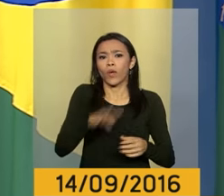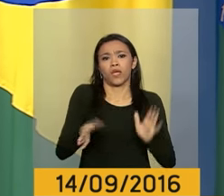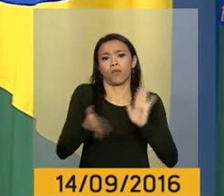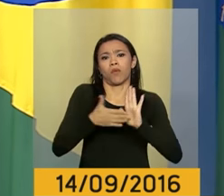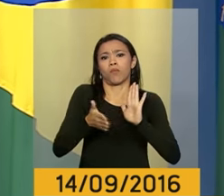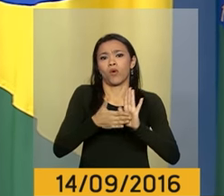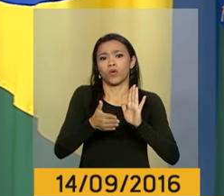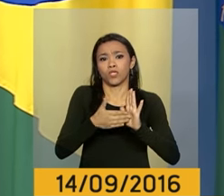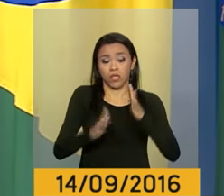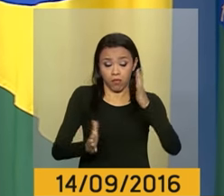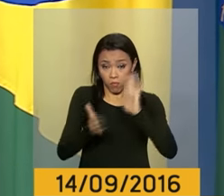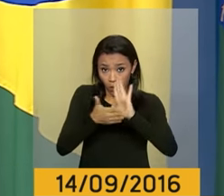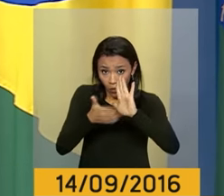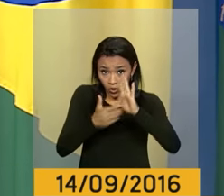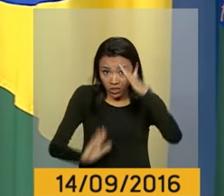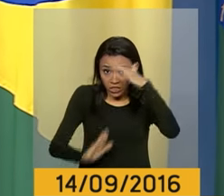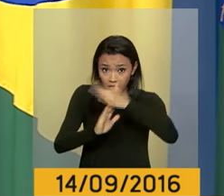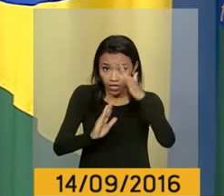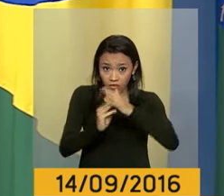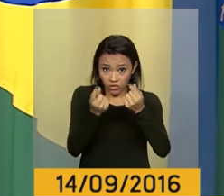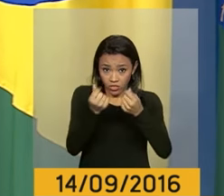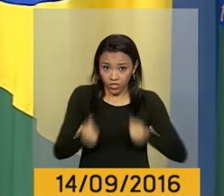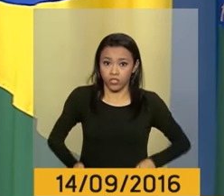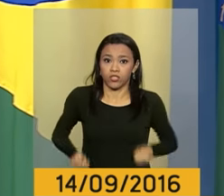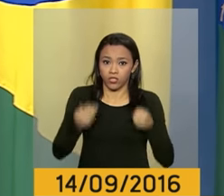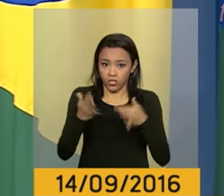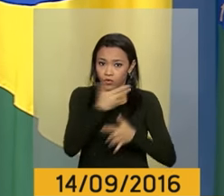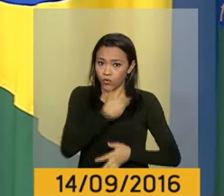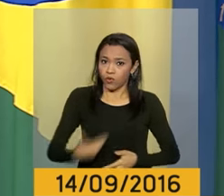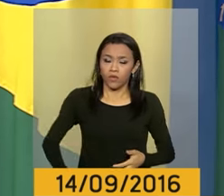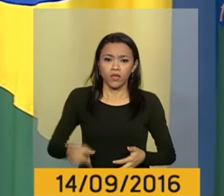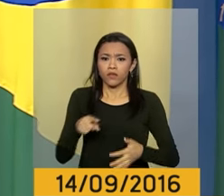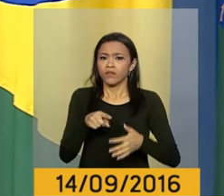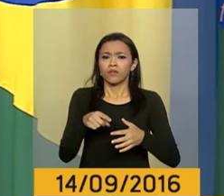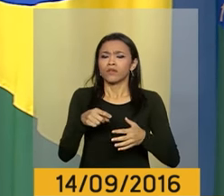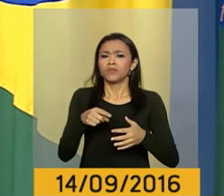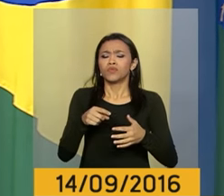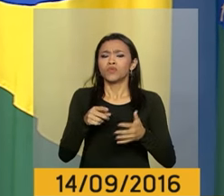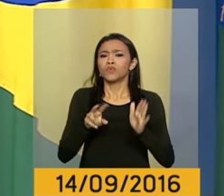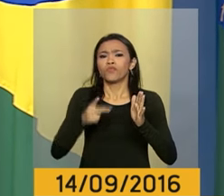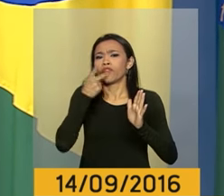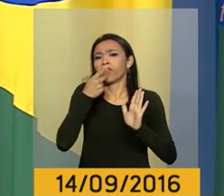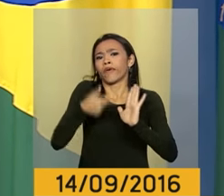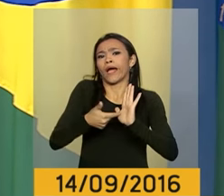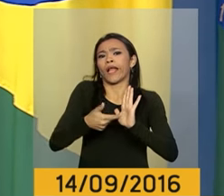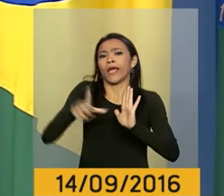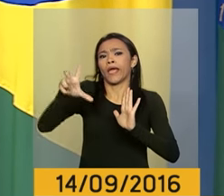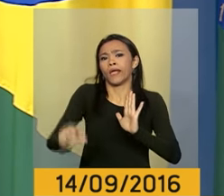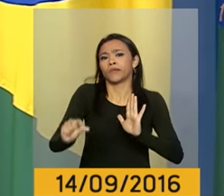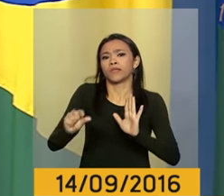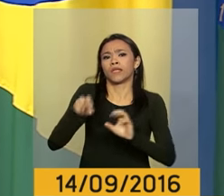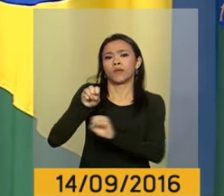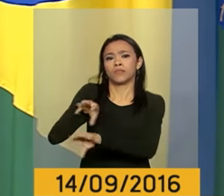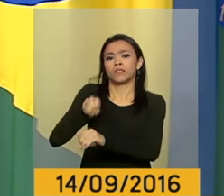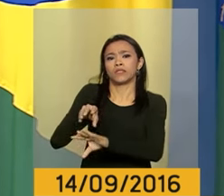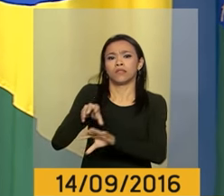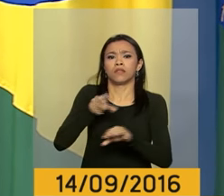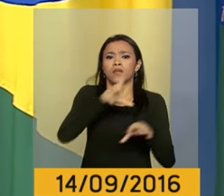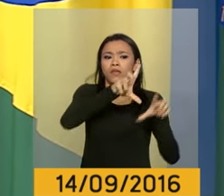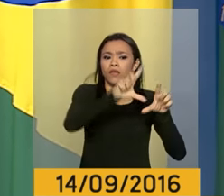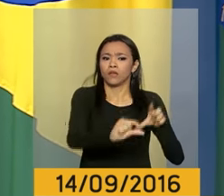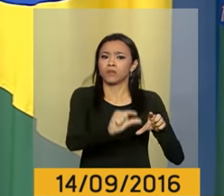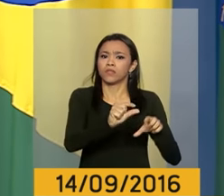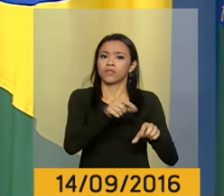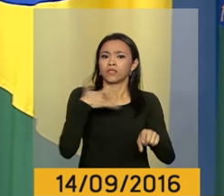teto não obriga, reitero, né, qualquer redução de gastos em saúde e educação, não